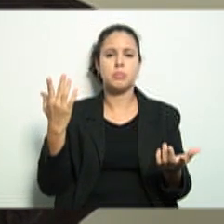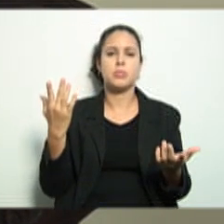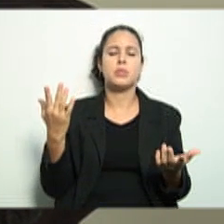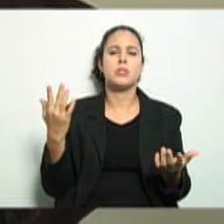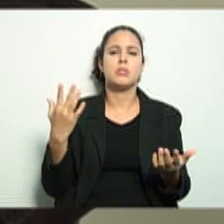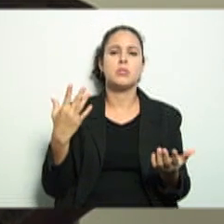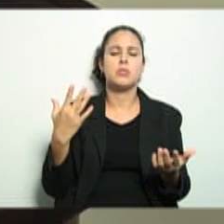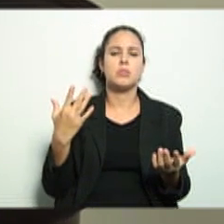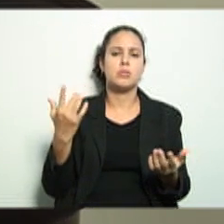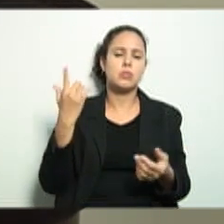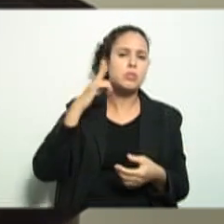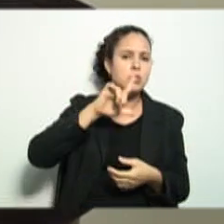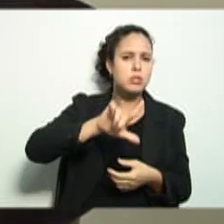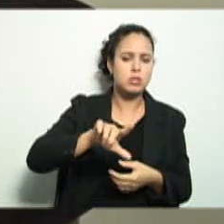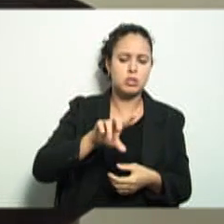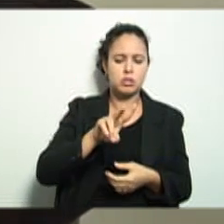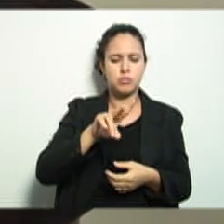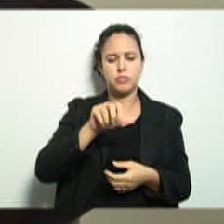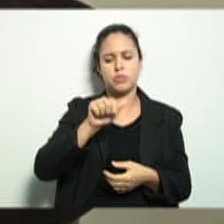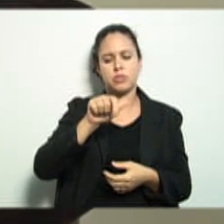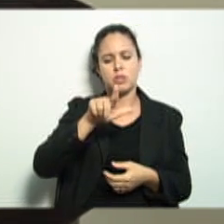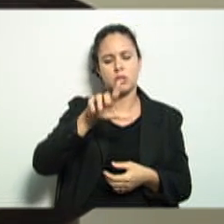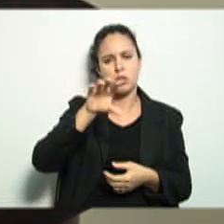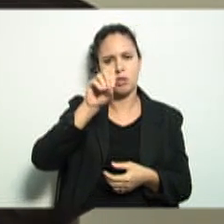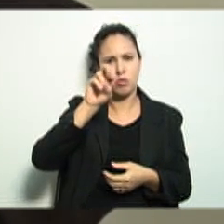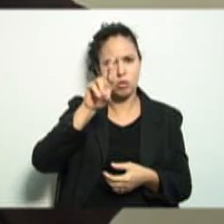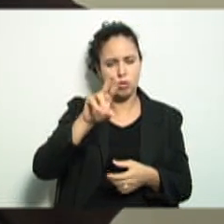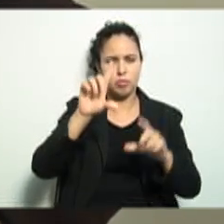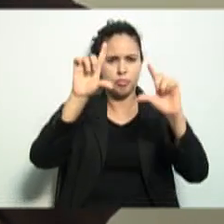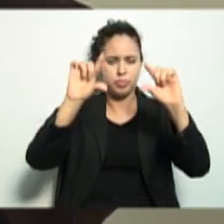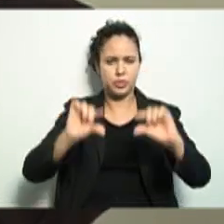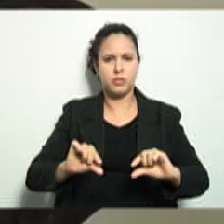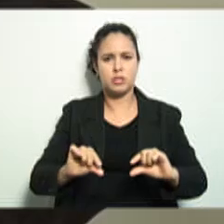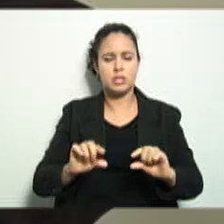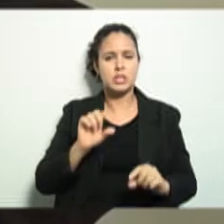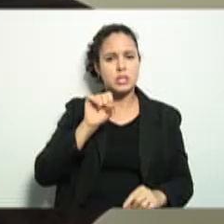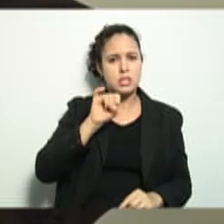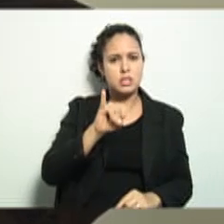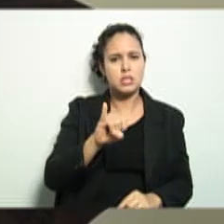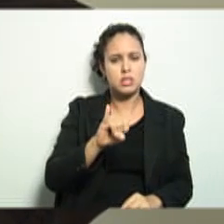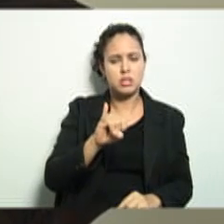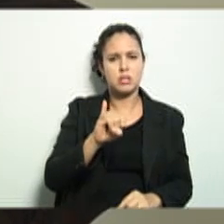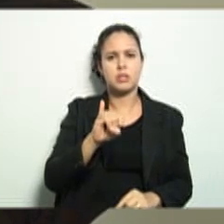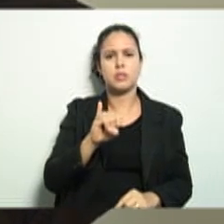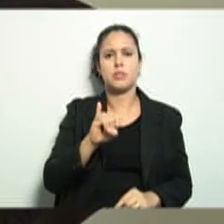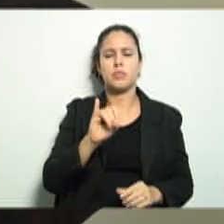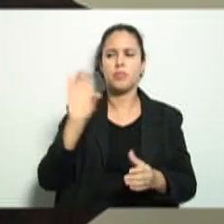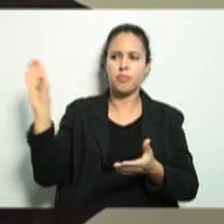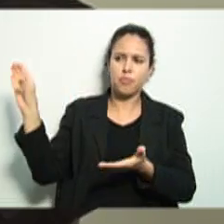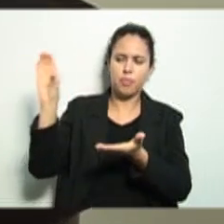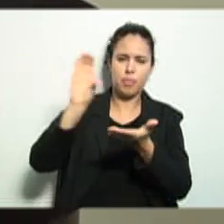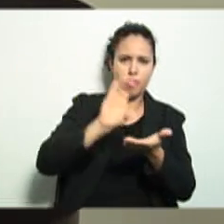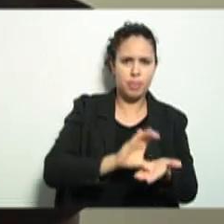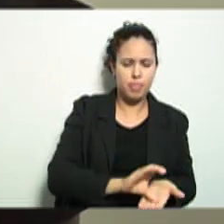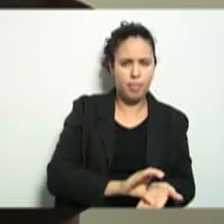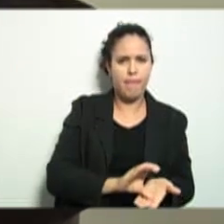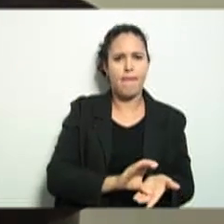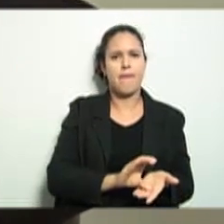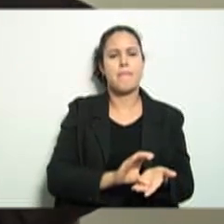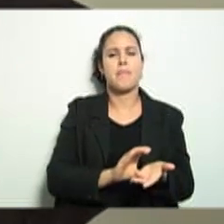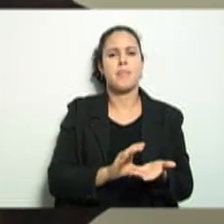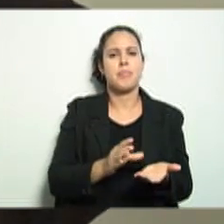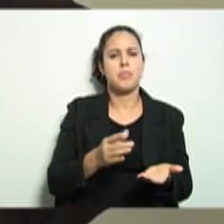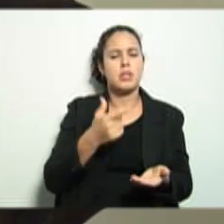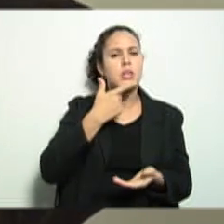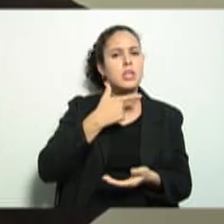valor relativamente baixo agregado, se exportar produtos, por exemplo, queijos finos, esse valor